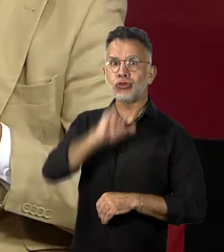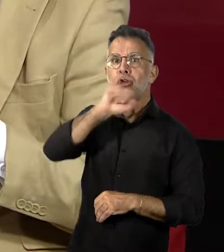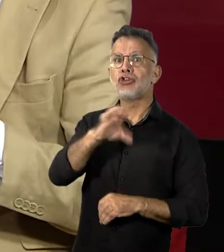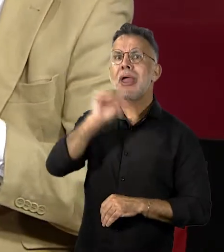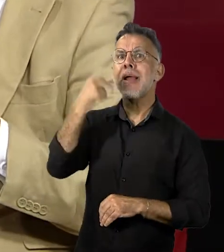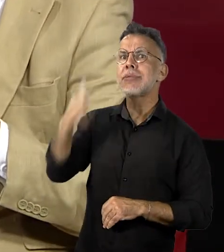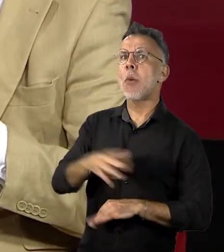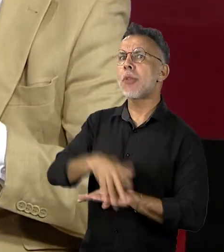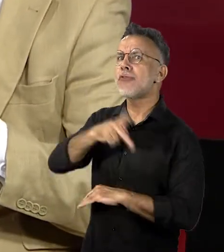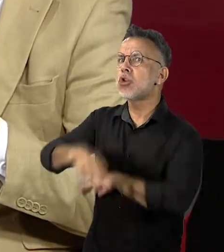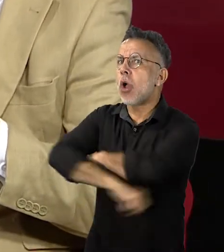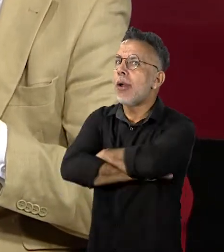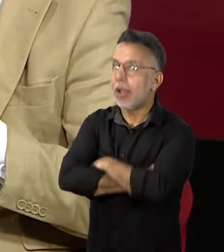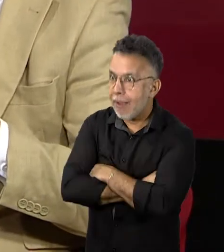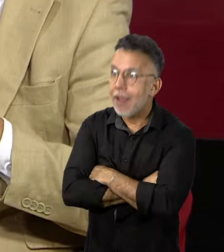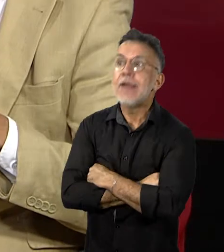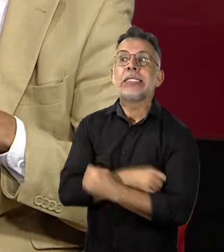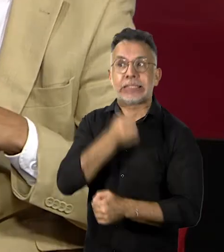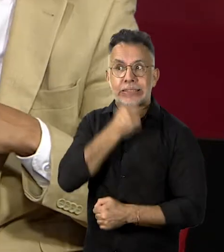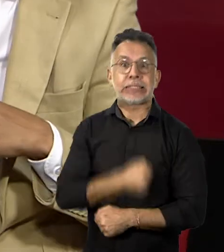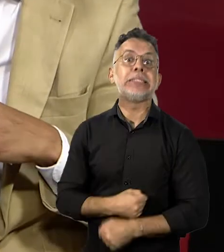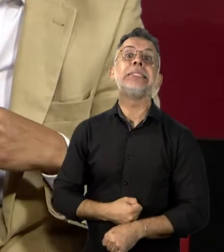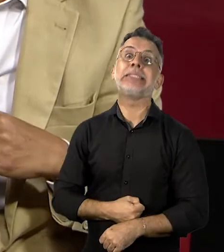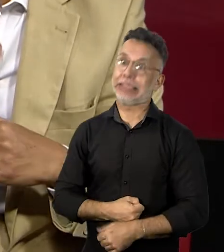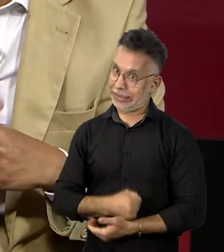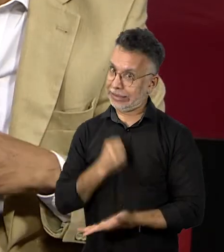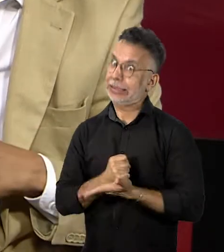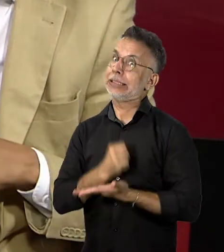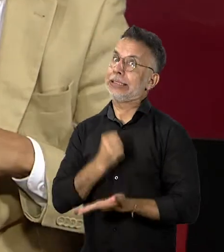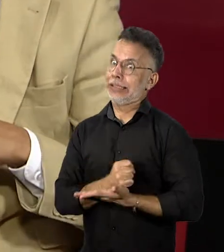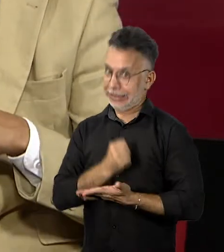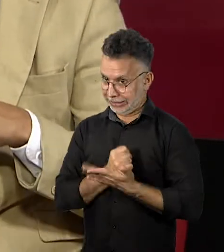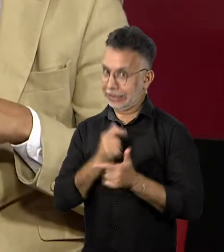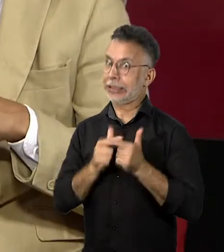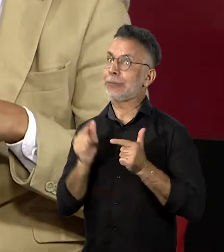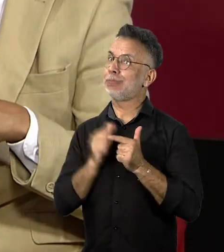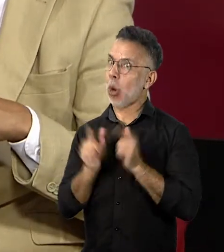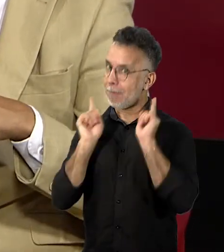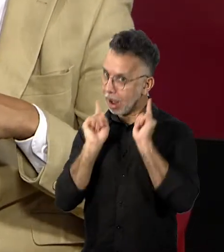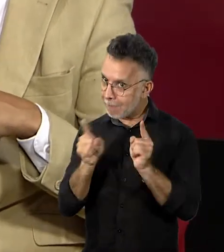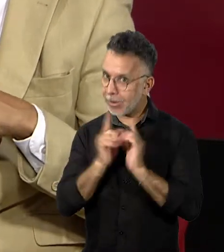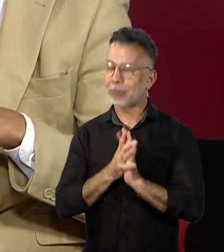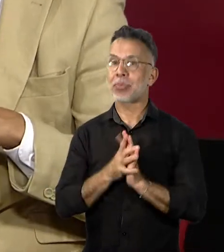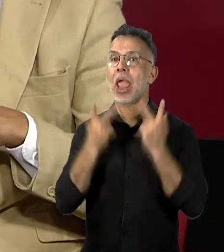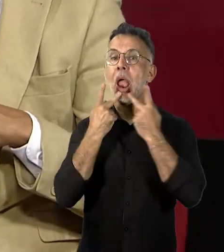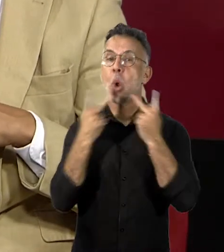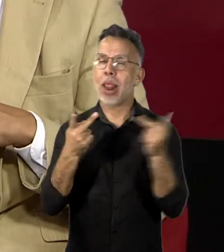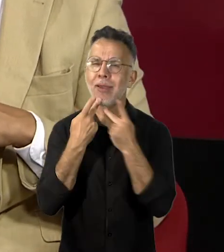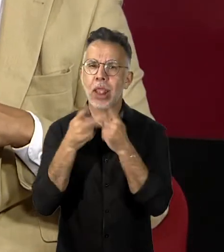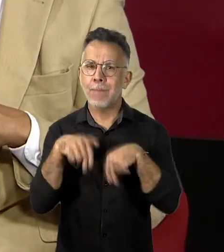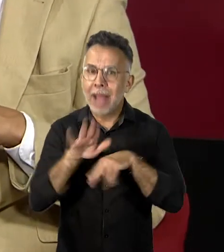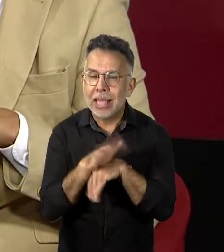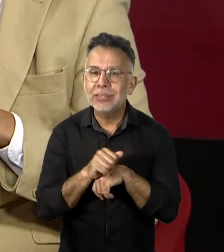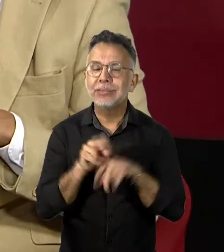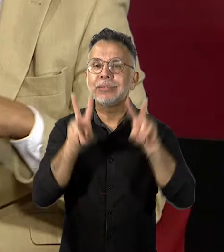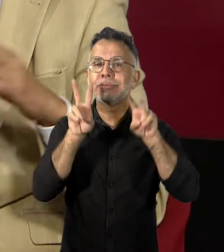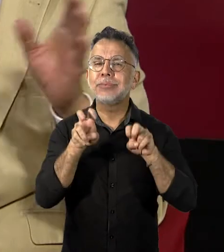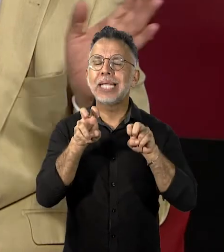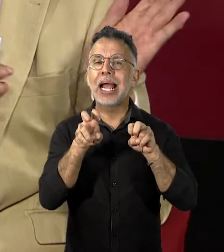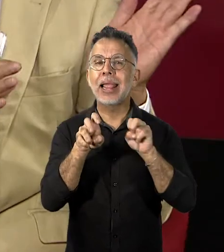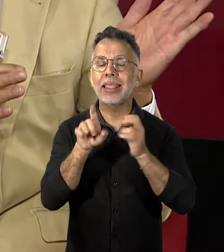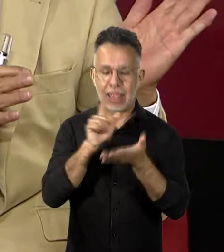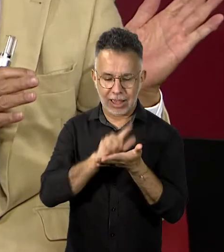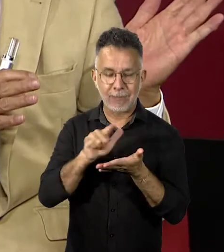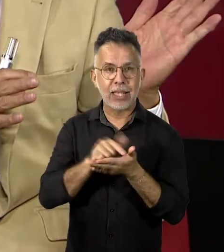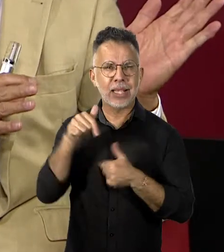seu professor. Meu amigo, você estaria em sérios problemas. Falando um pouco mais de limpeza, aqui quando